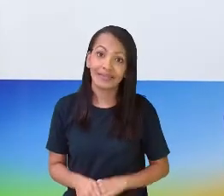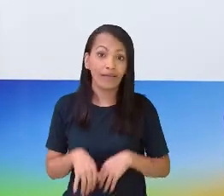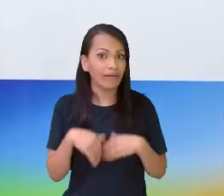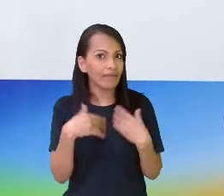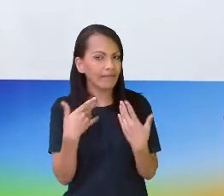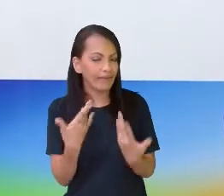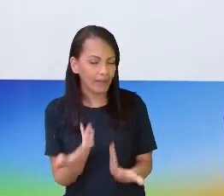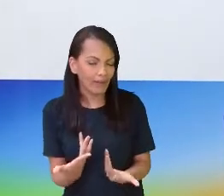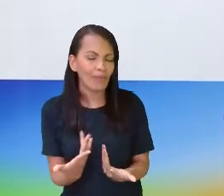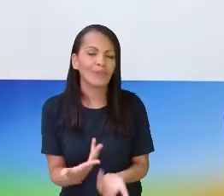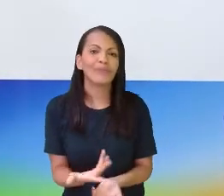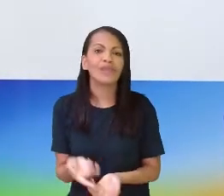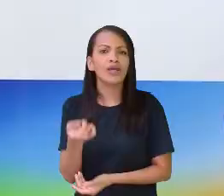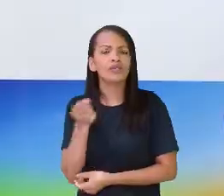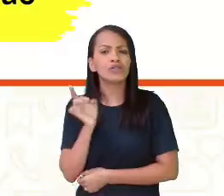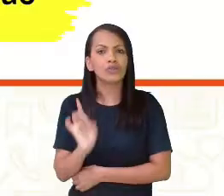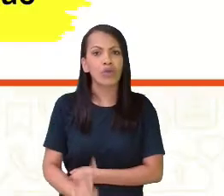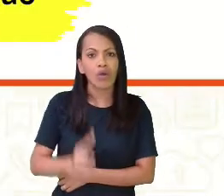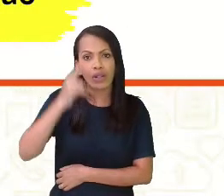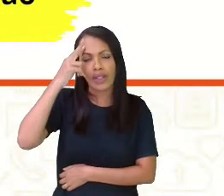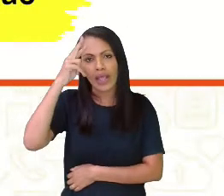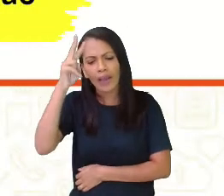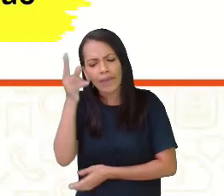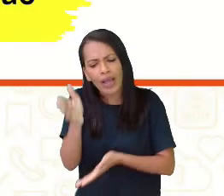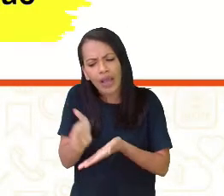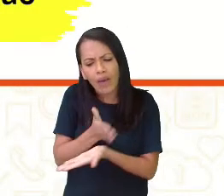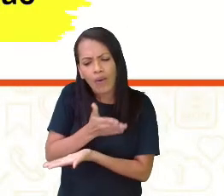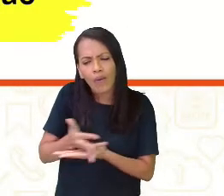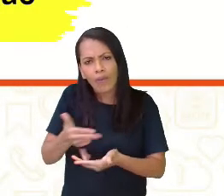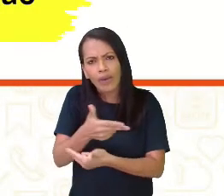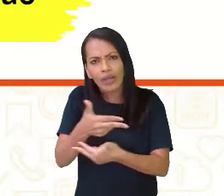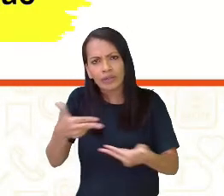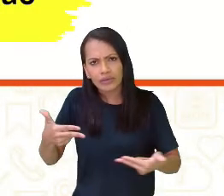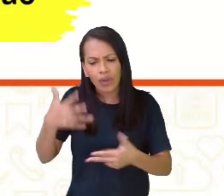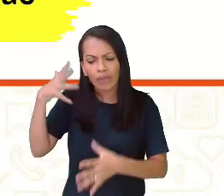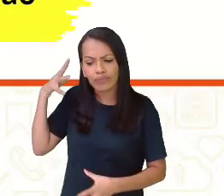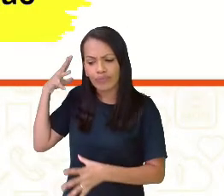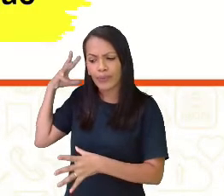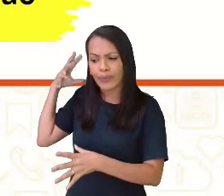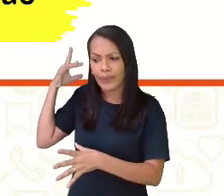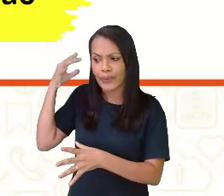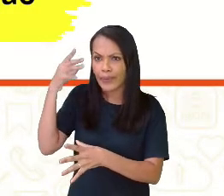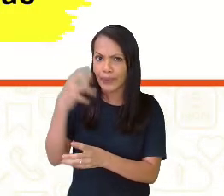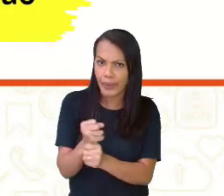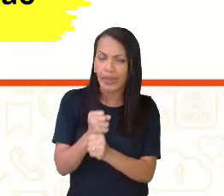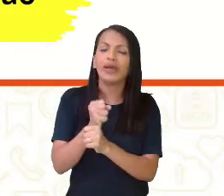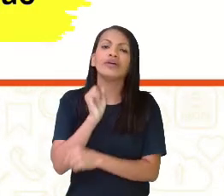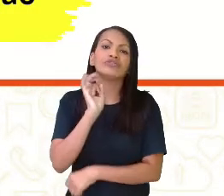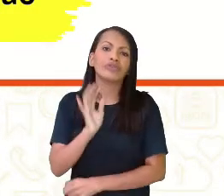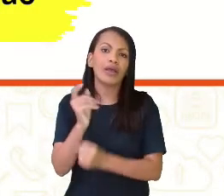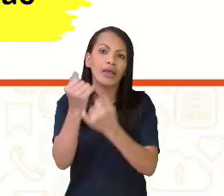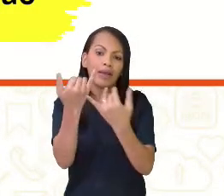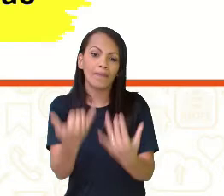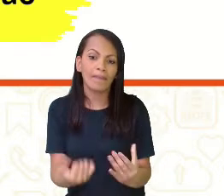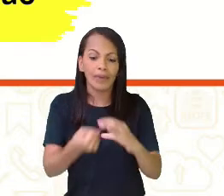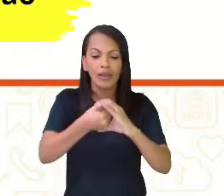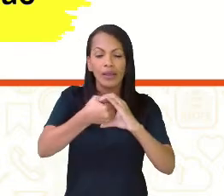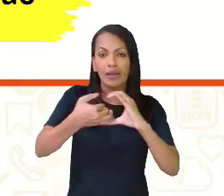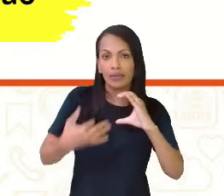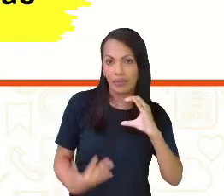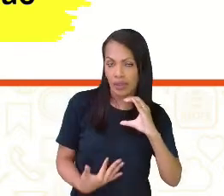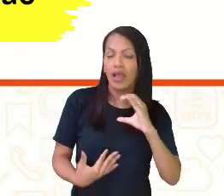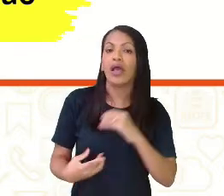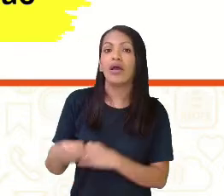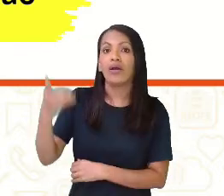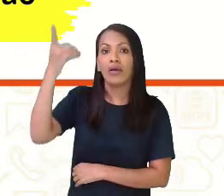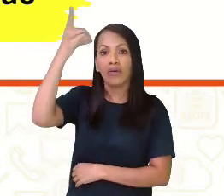Então, vamos só retomar, dar uma revisada, né, no que a gente já falou sobre as características do estudante